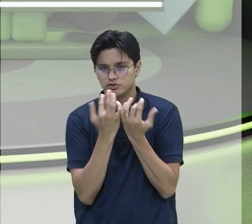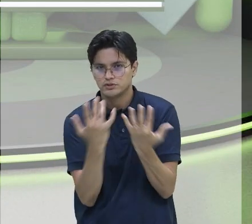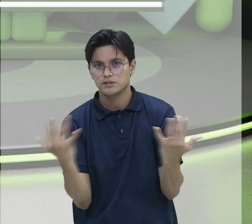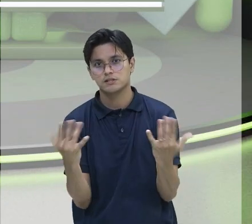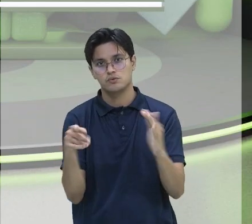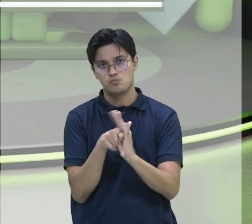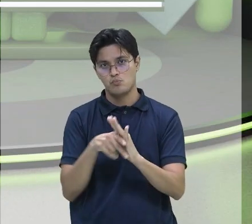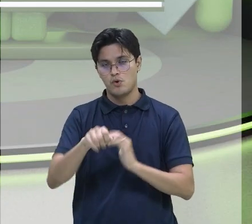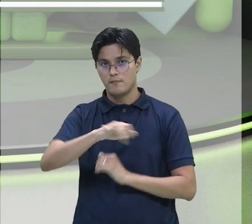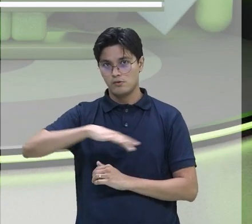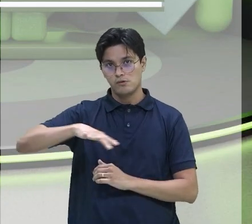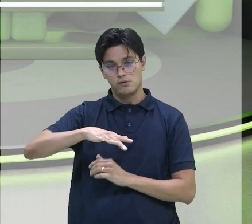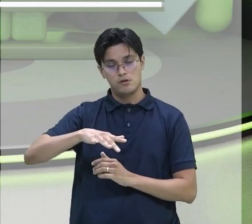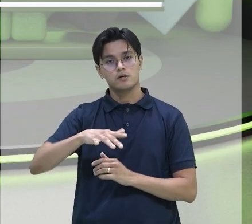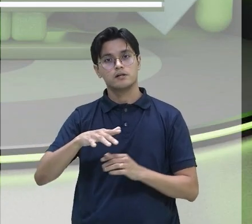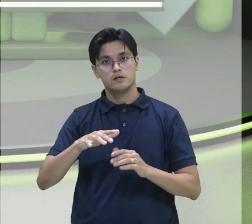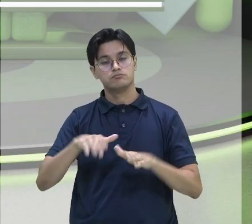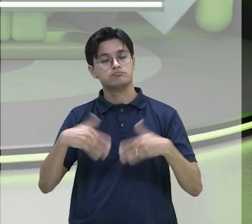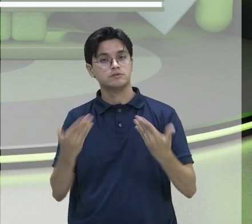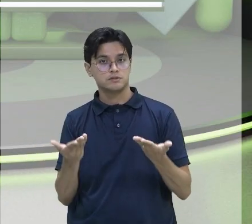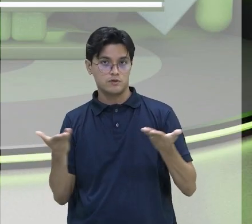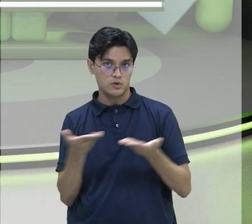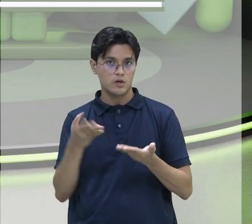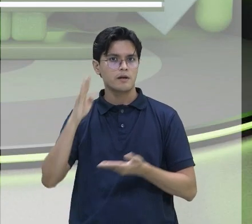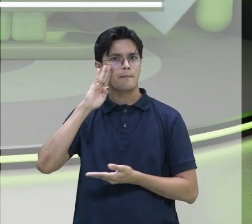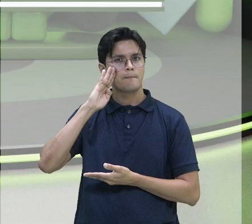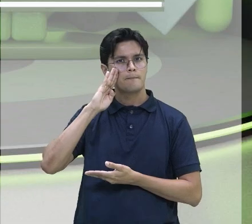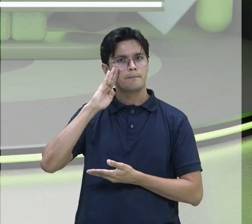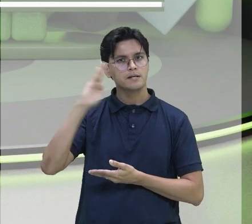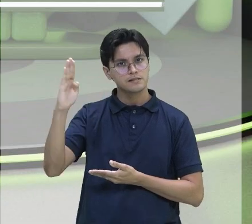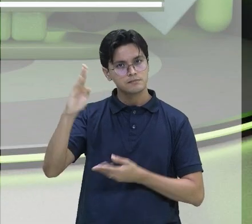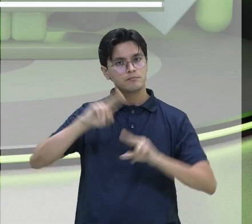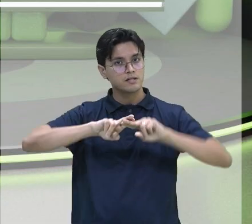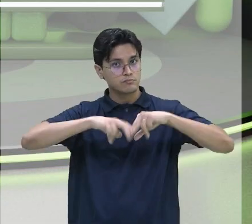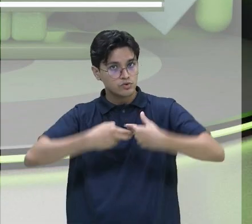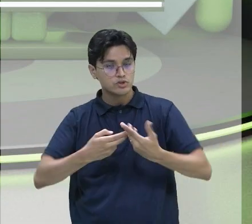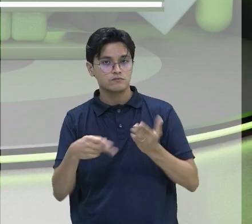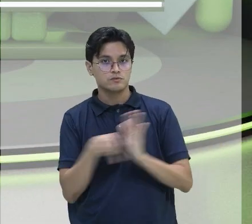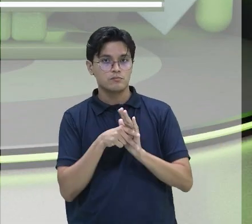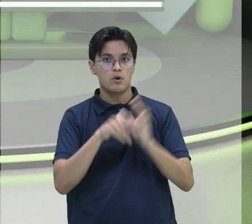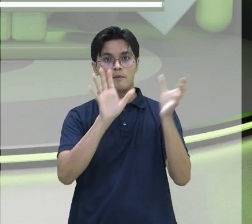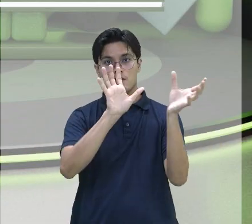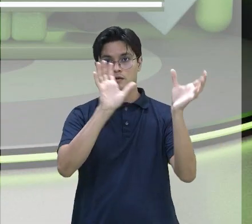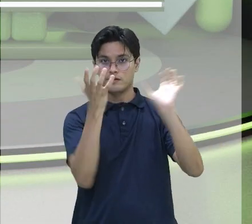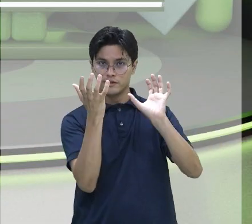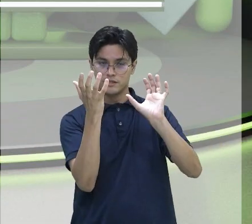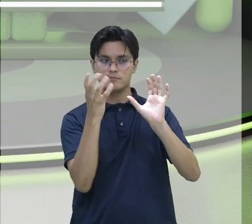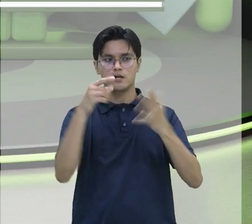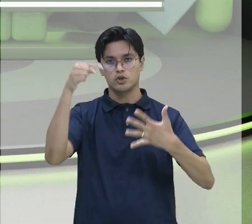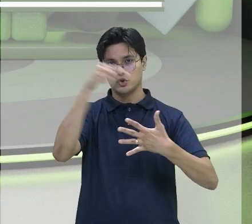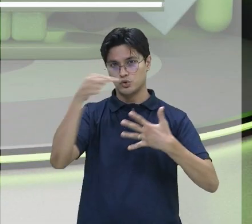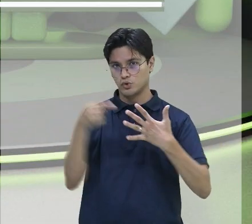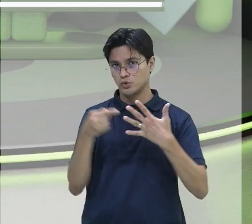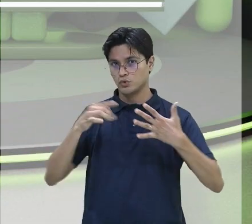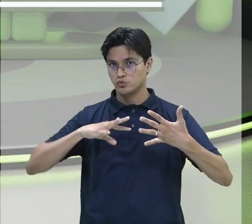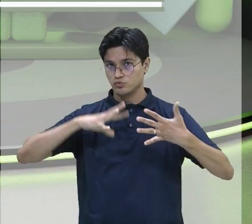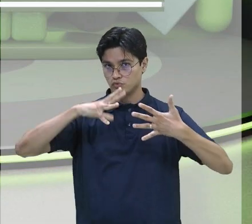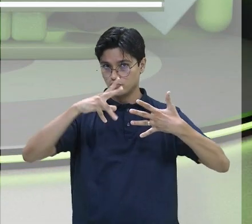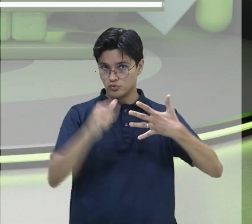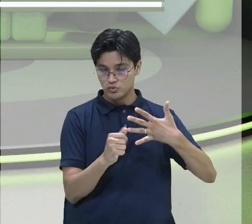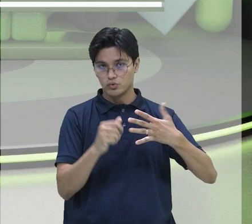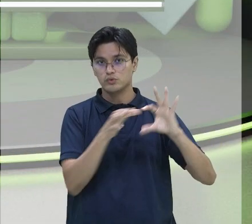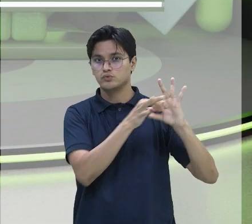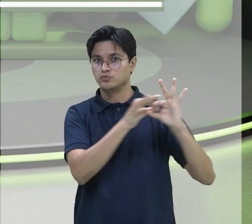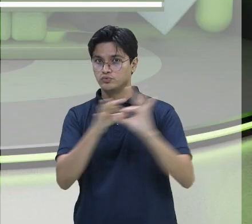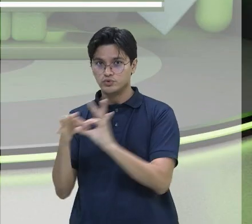os principais fatores do clima. Todos esses fatores, eles vão trabalhar em conjunto,